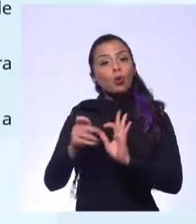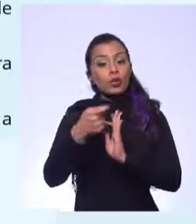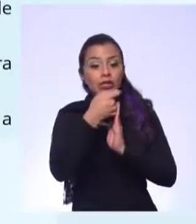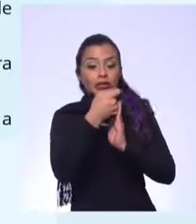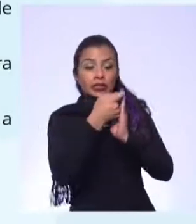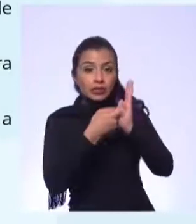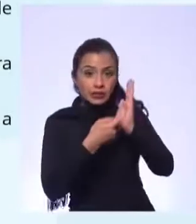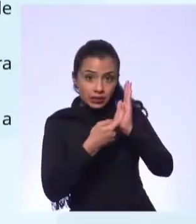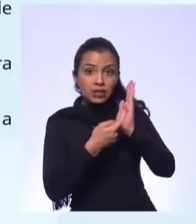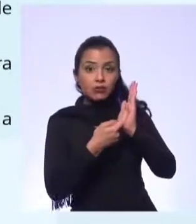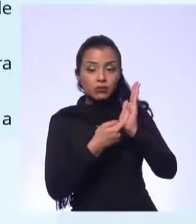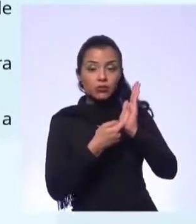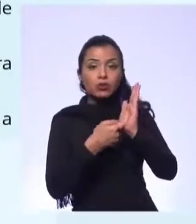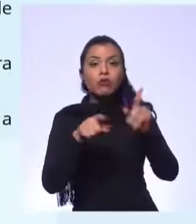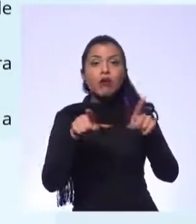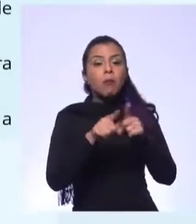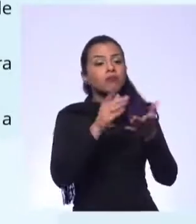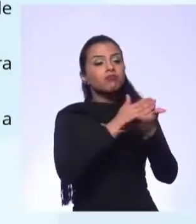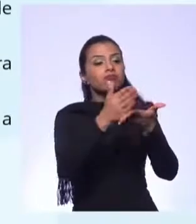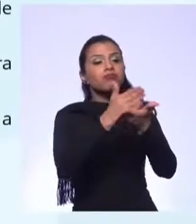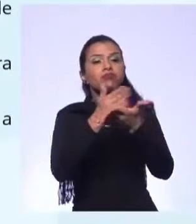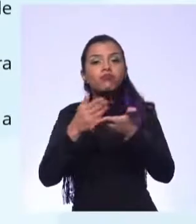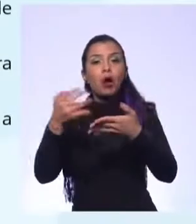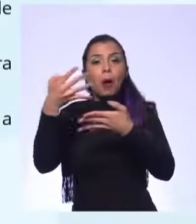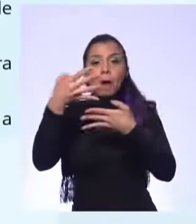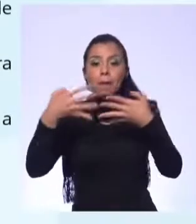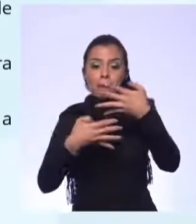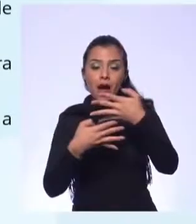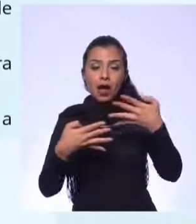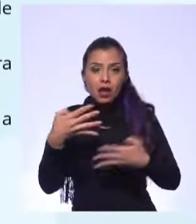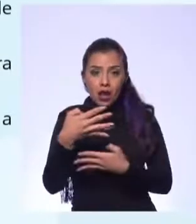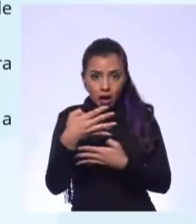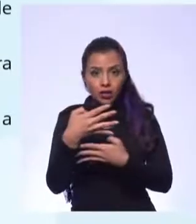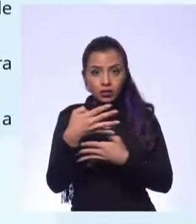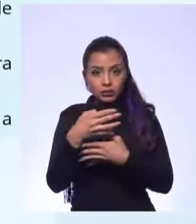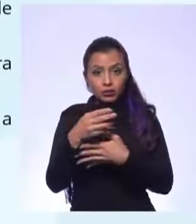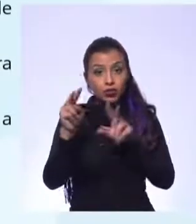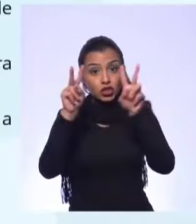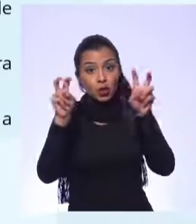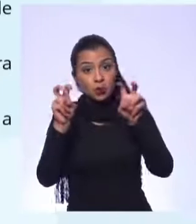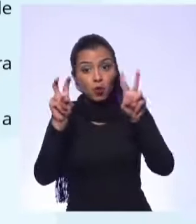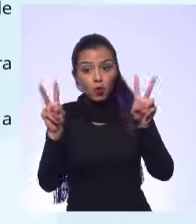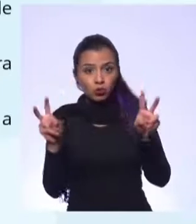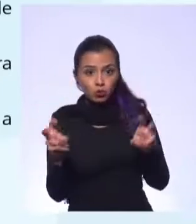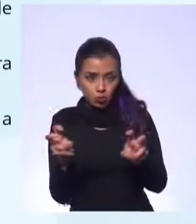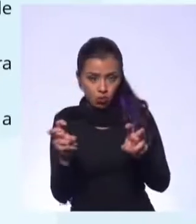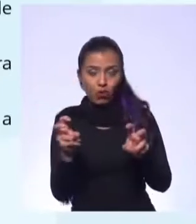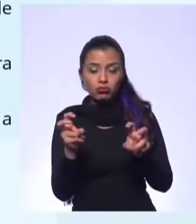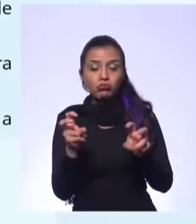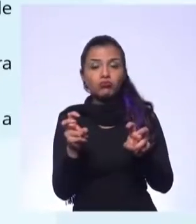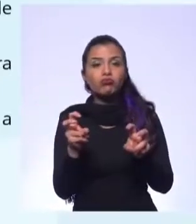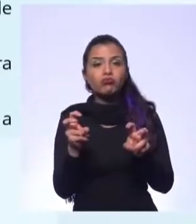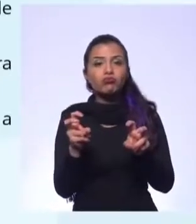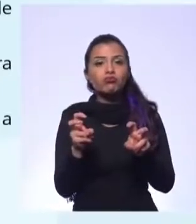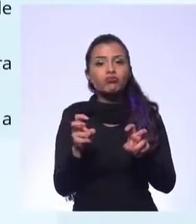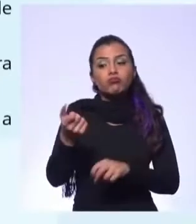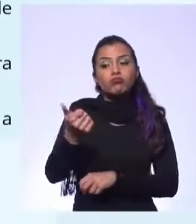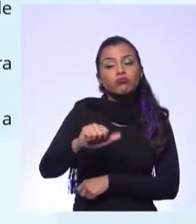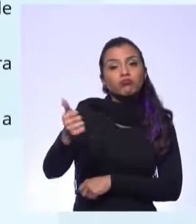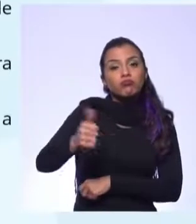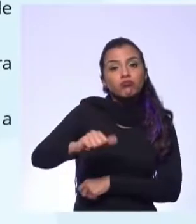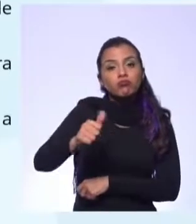unidades de sentido, dividindo em parágrafos ou tópicos e subtópicos, explorando as possibilidades de organização